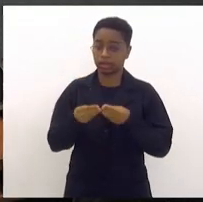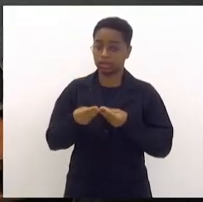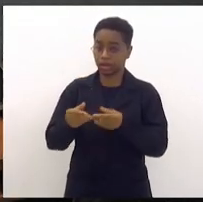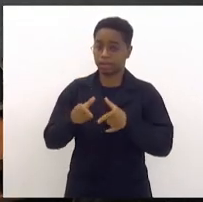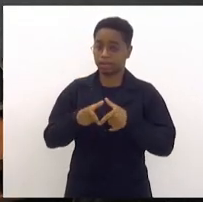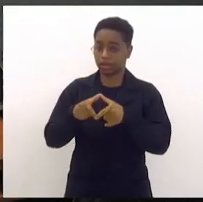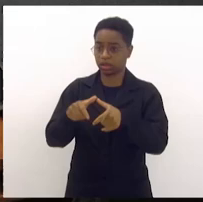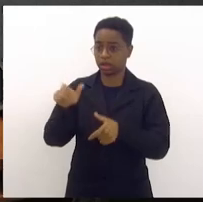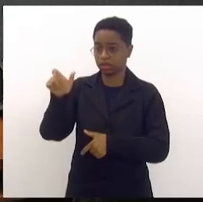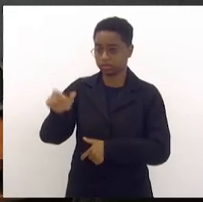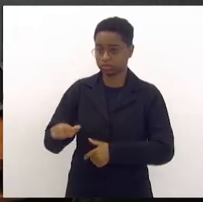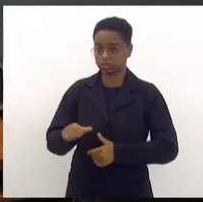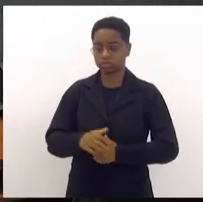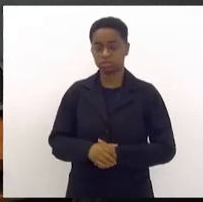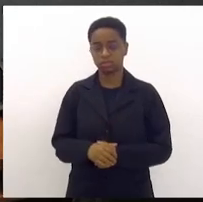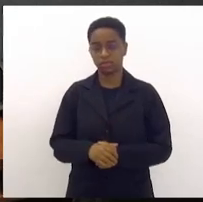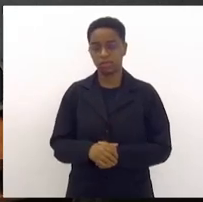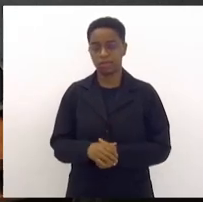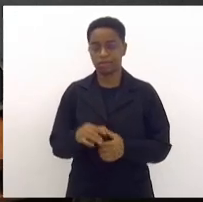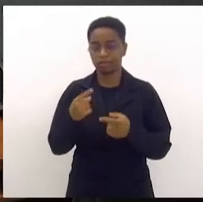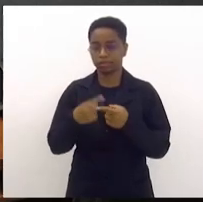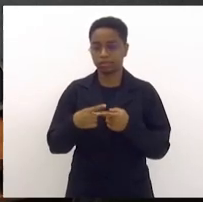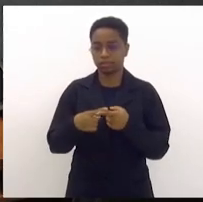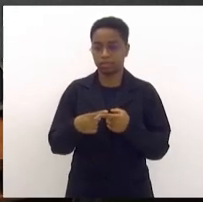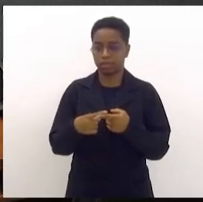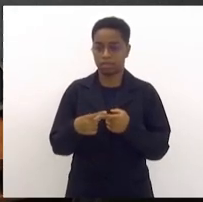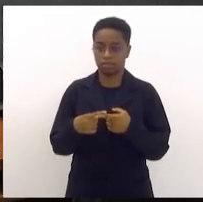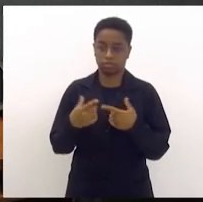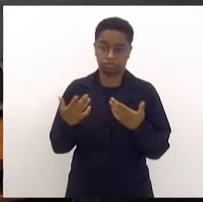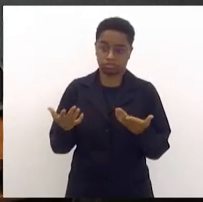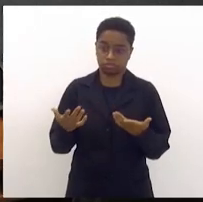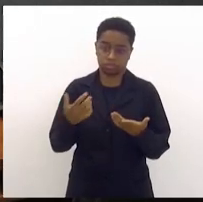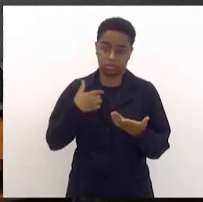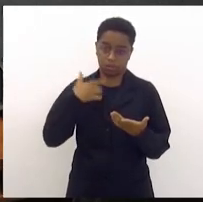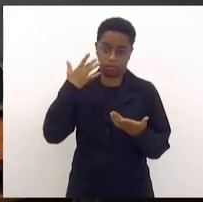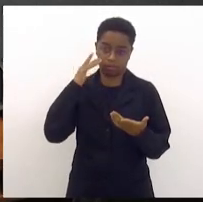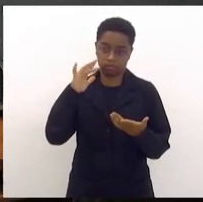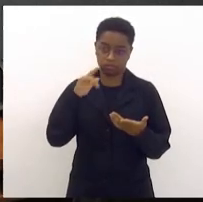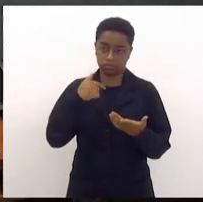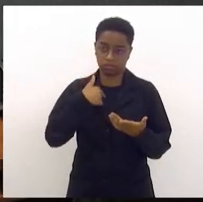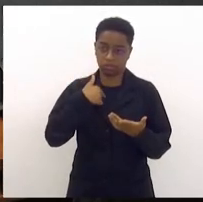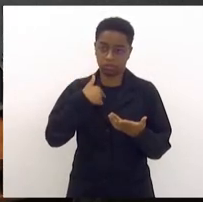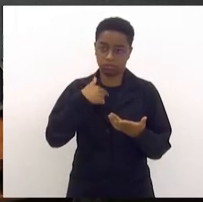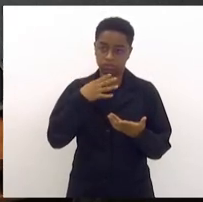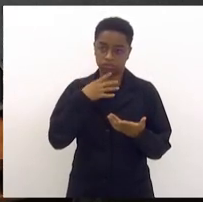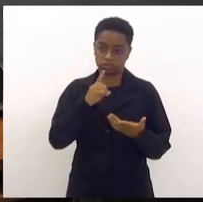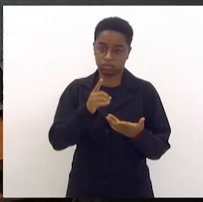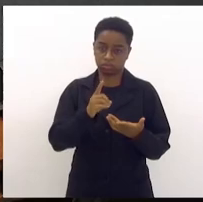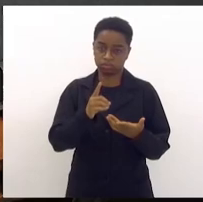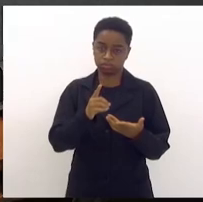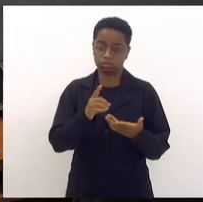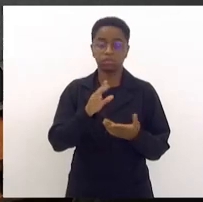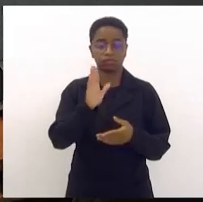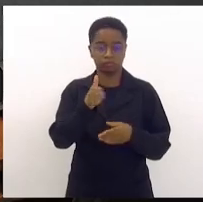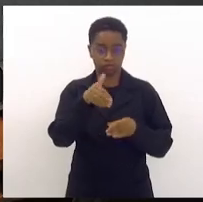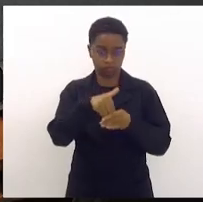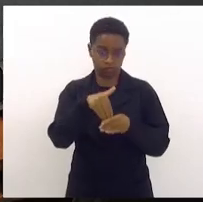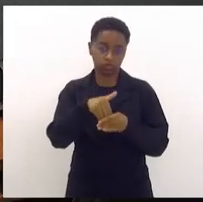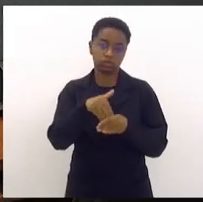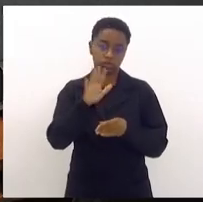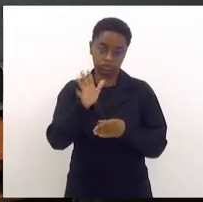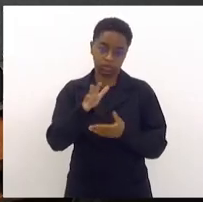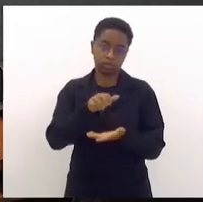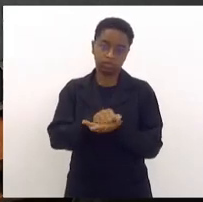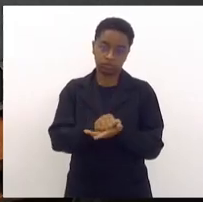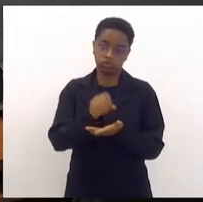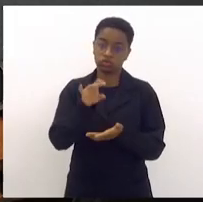pessoa. Eu acho que, não sei se... Eu não conheço, sou profundo conhecedor do regimento interno. Está